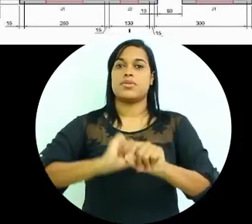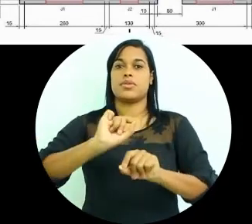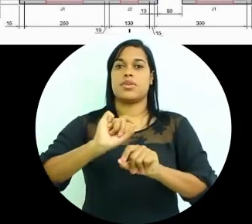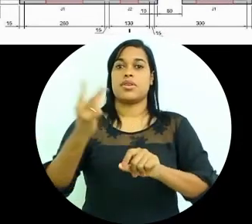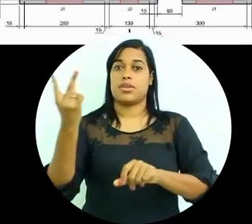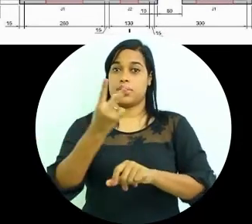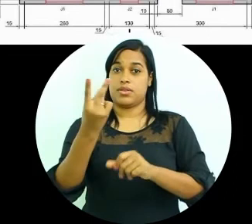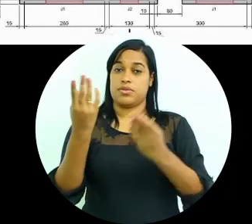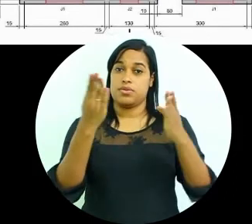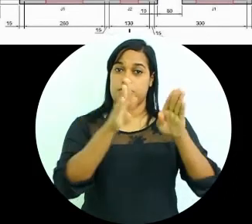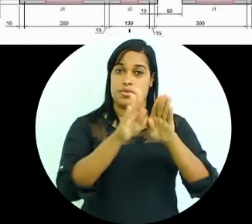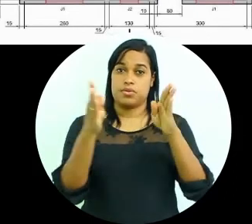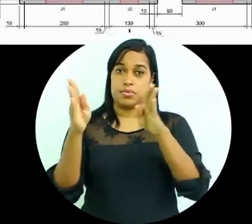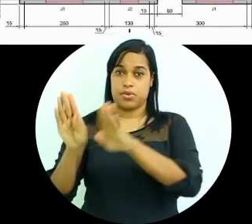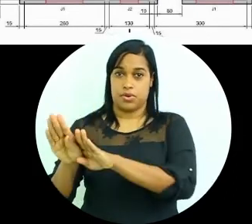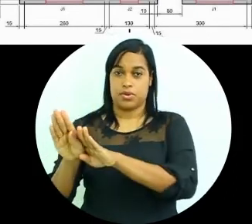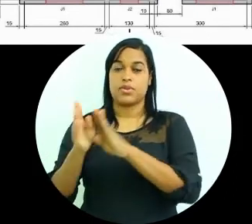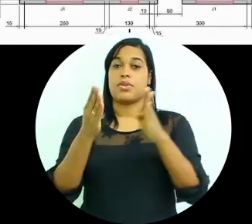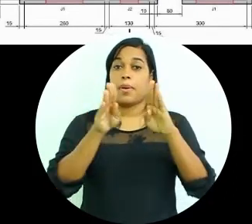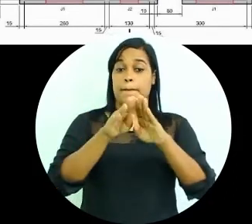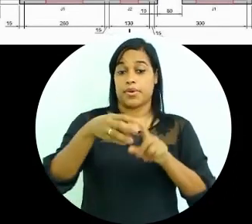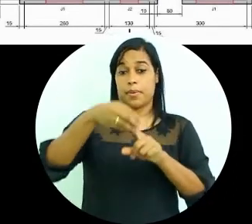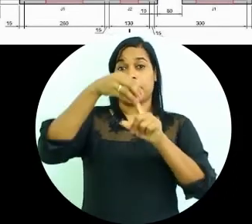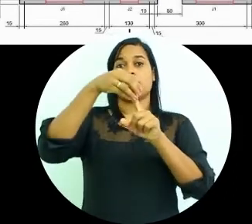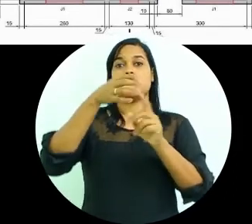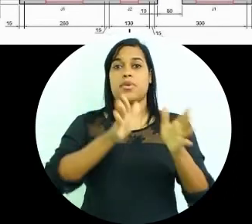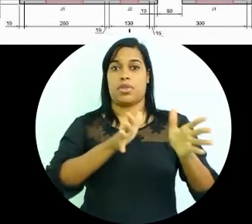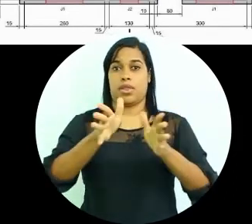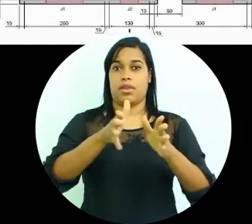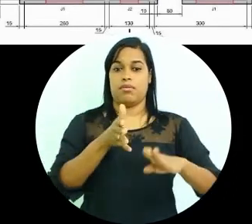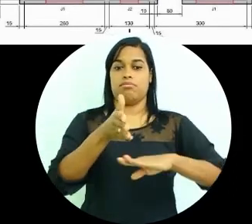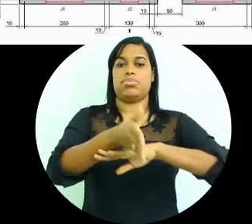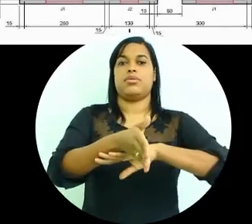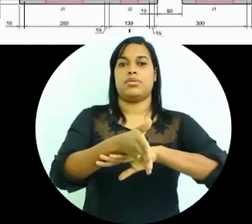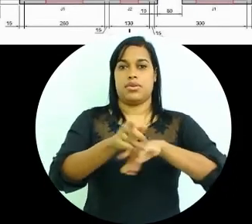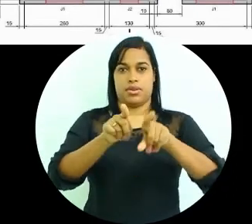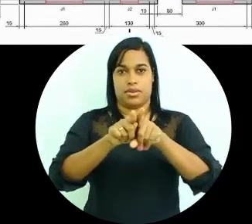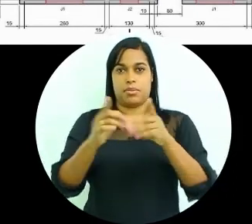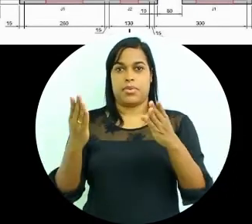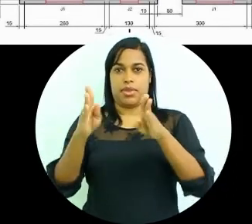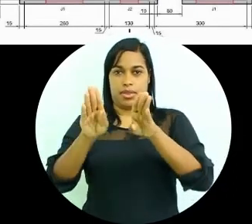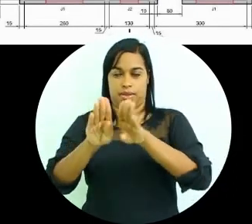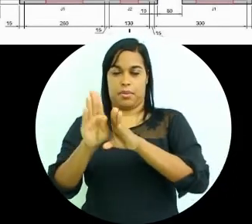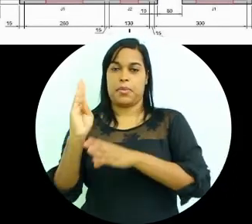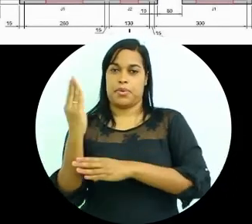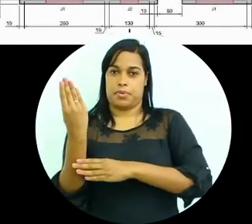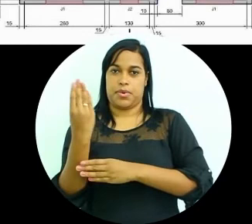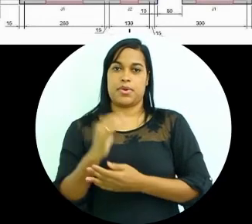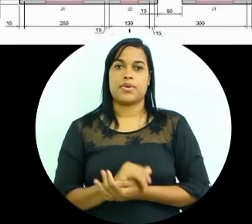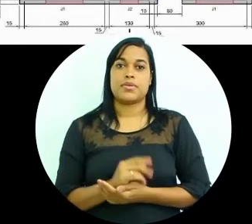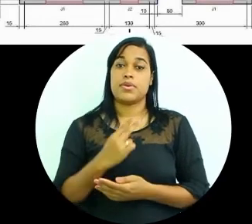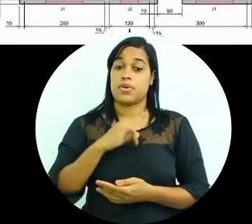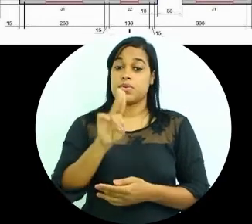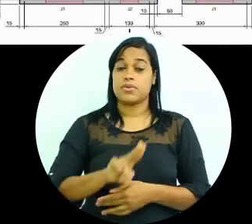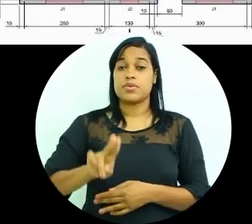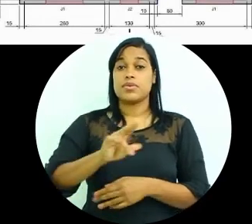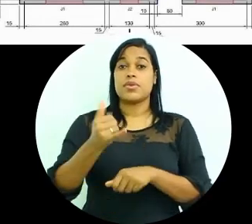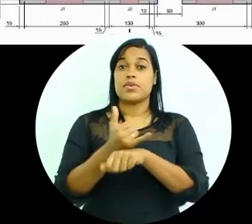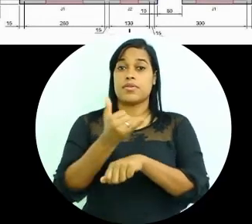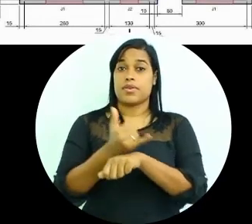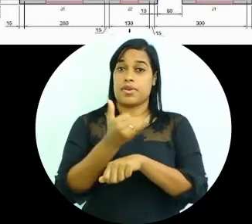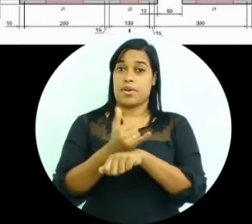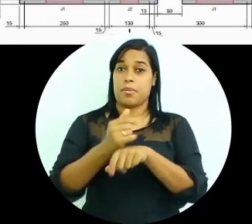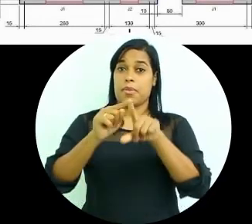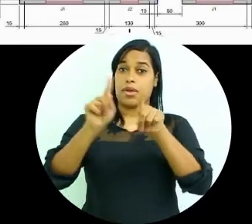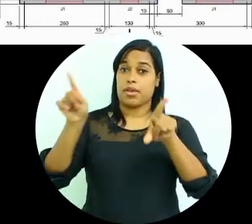faremos a representação das duas portas, da porta principal, a porta de acesso e da porta do banheiro. Para isso eu utilizarei